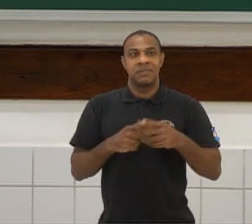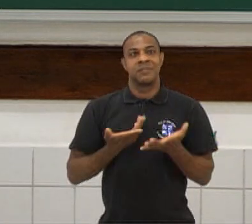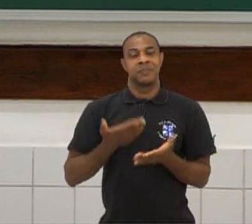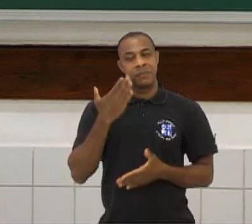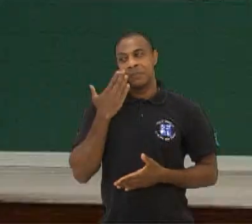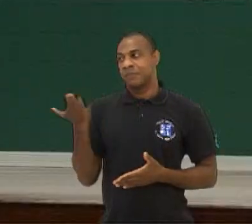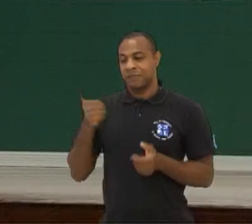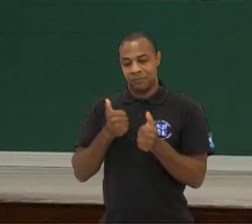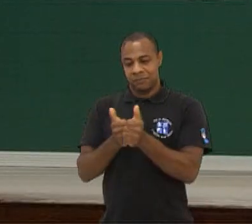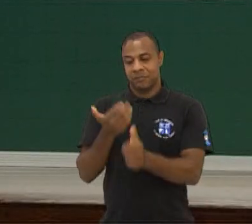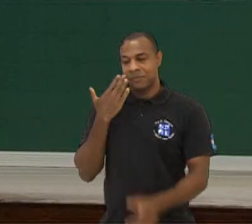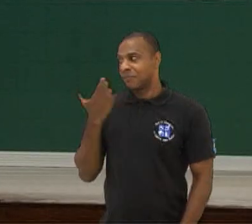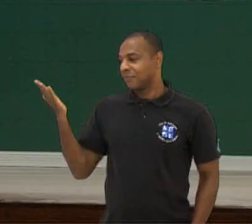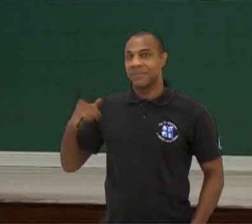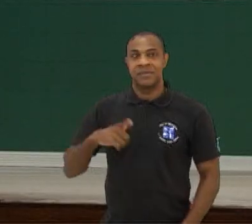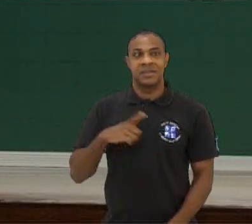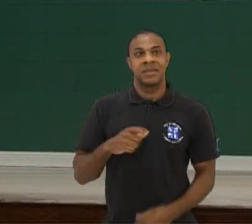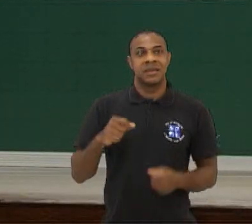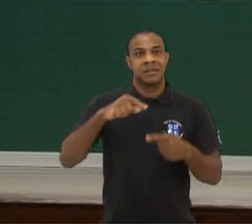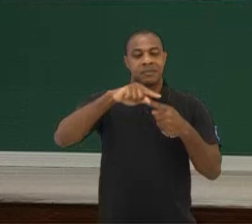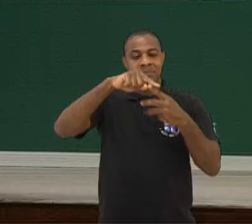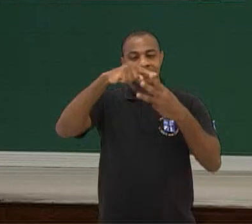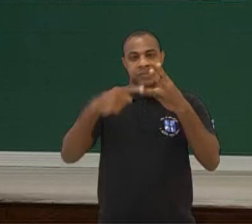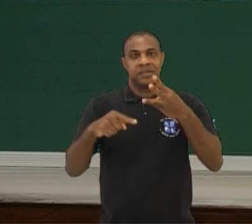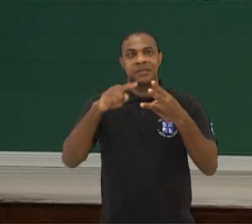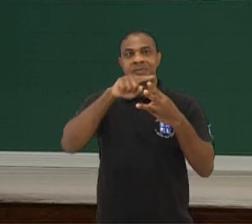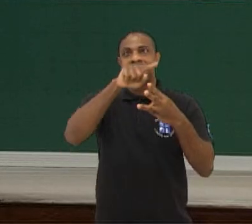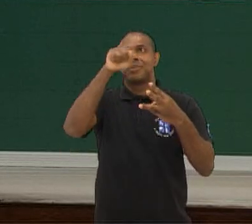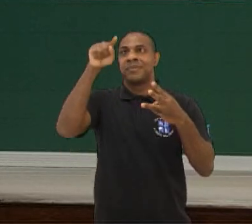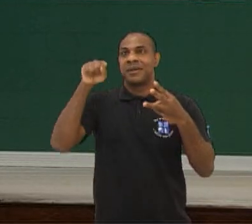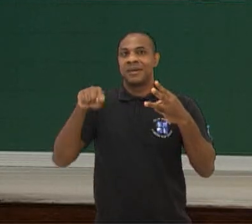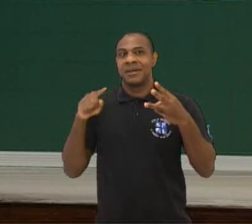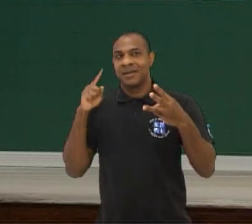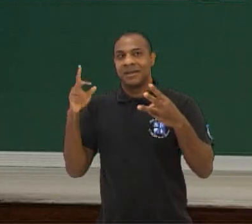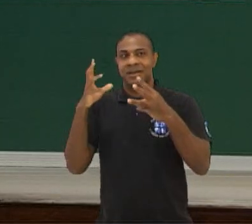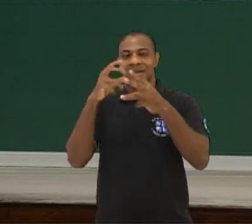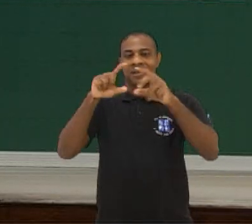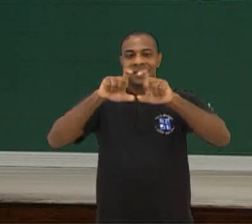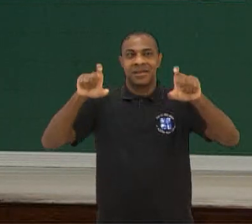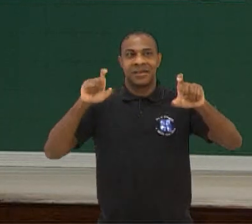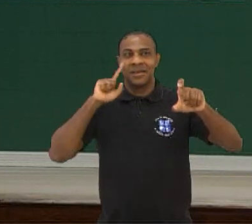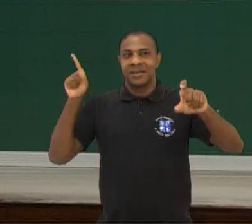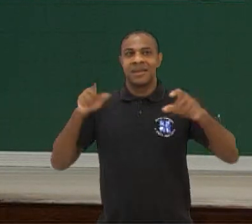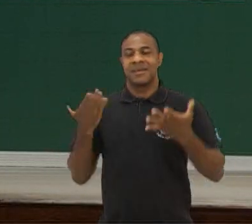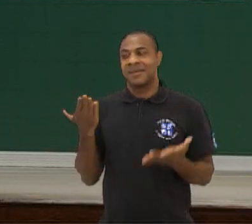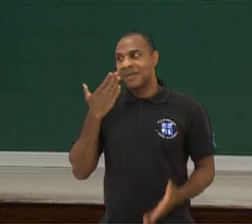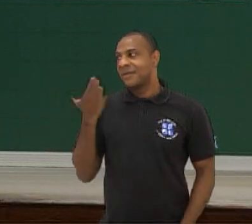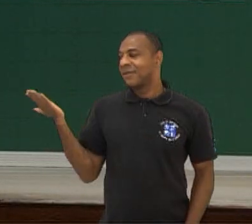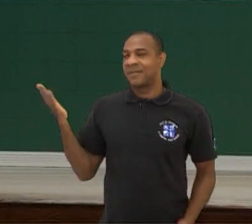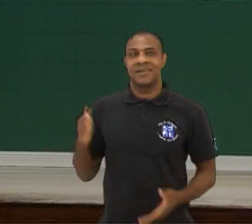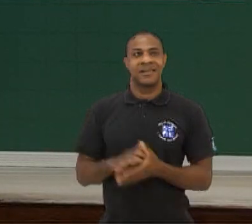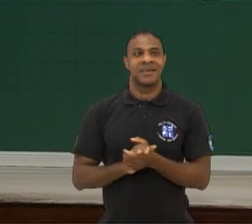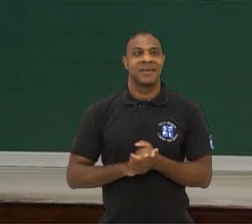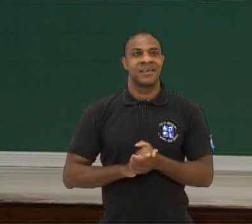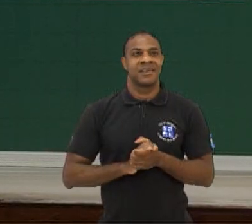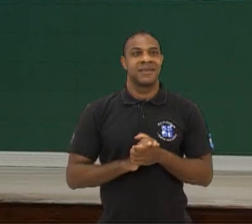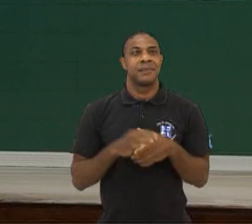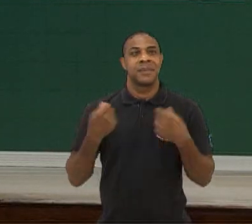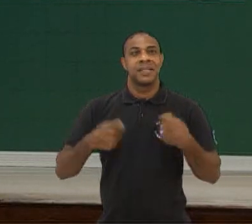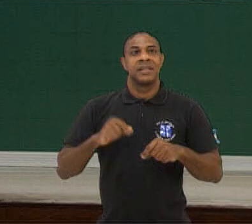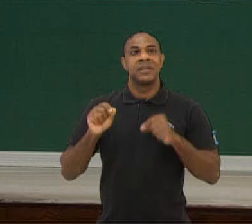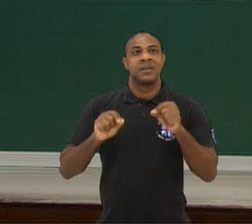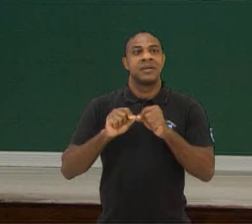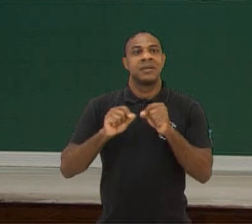aqui. Então, eu tinha essas 3 equações, né? E a Helena vai resolver. Então, a Helena, eu